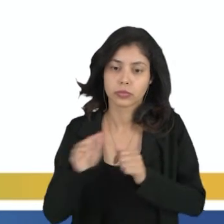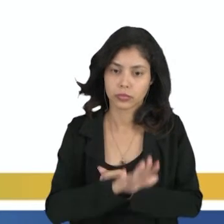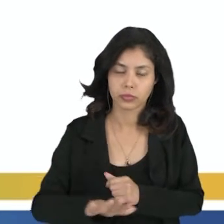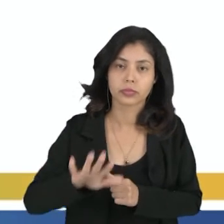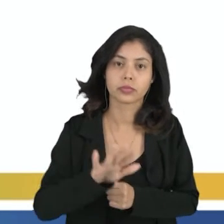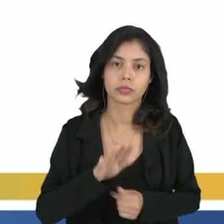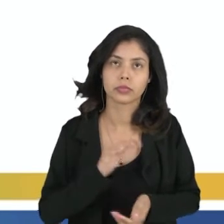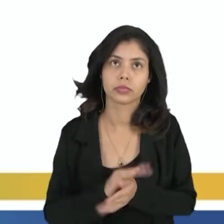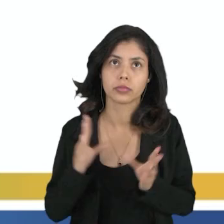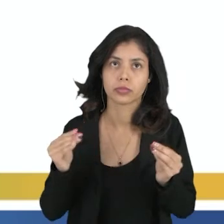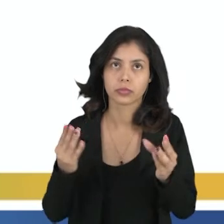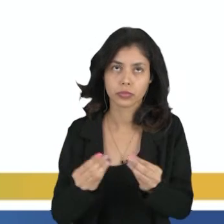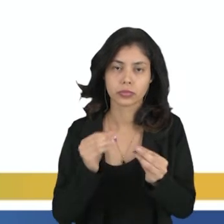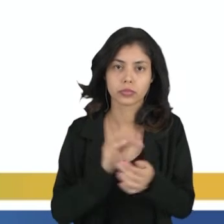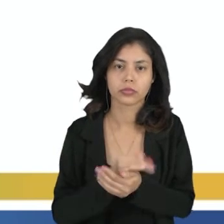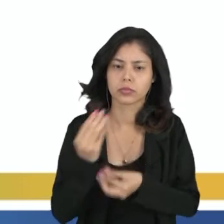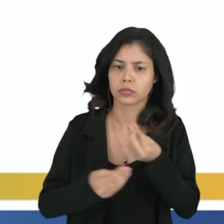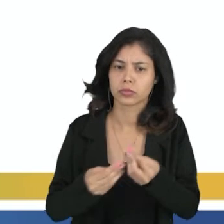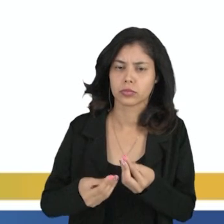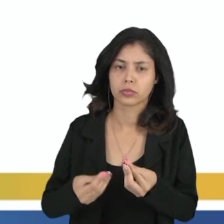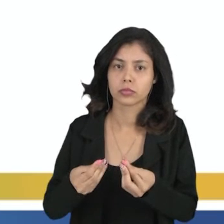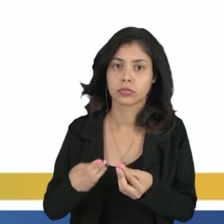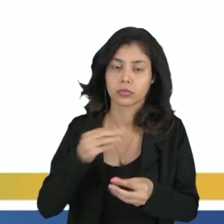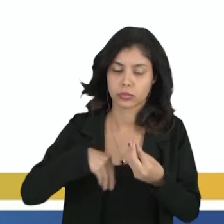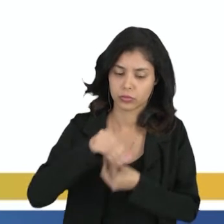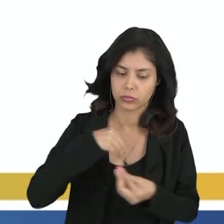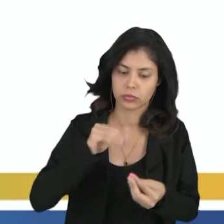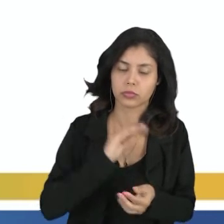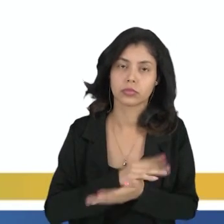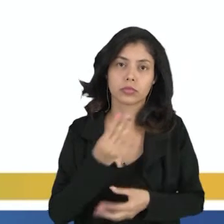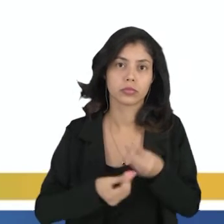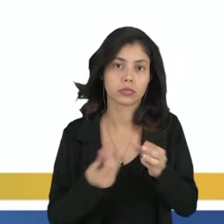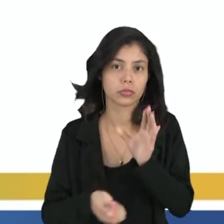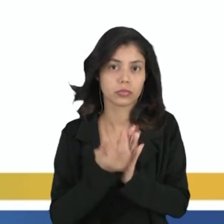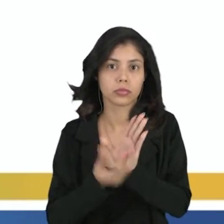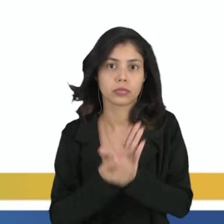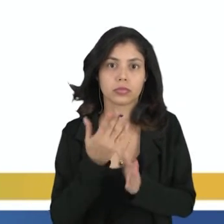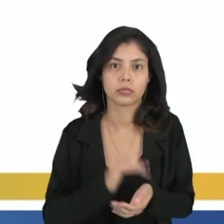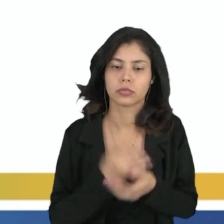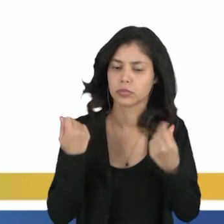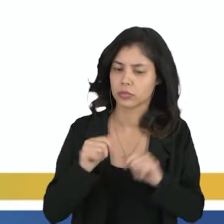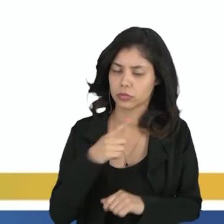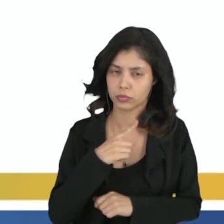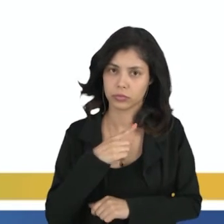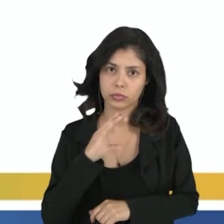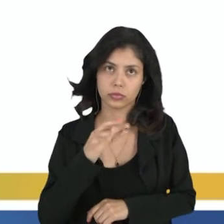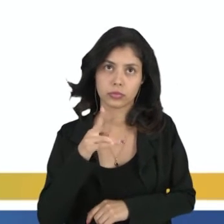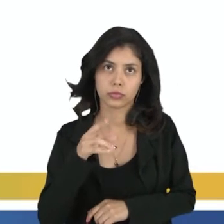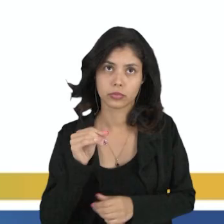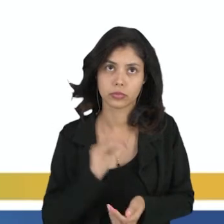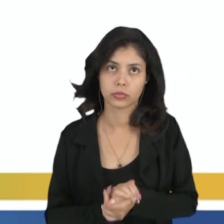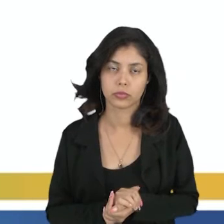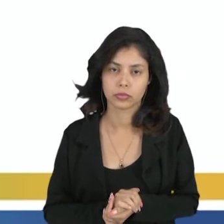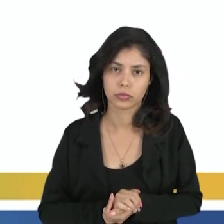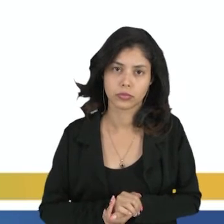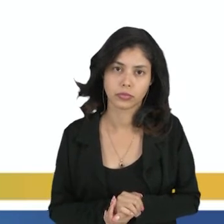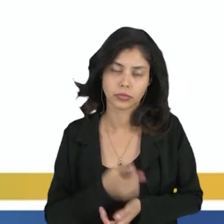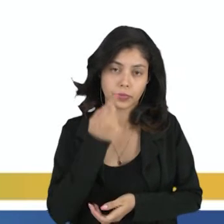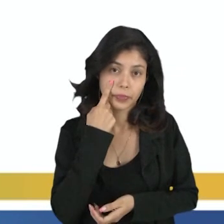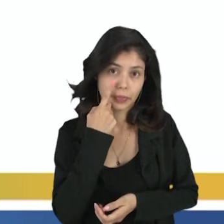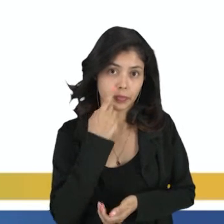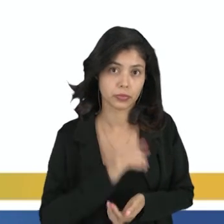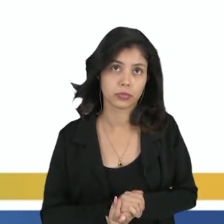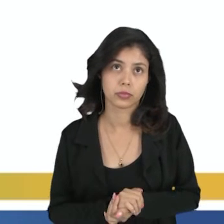as substâncias, tanto do lado dos reagentes como do lado dos produtos, precisam ser compostas. Então, a gente observa aqui,